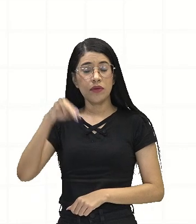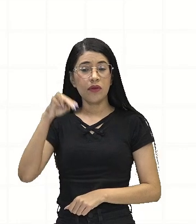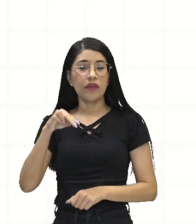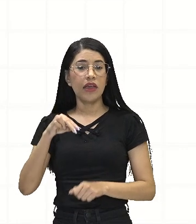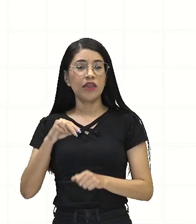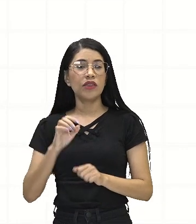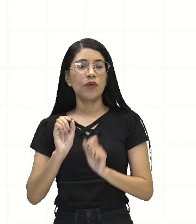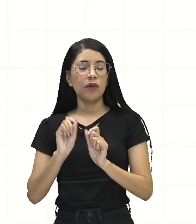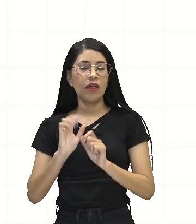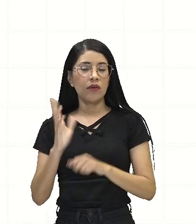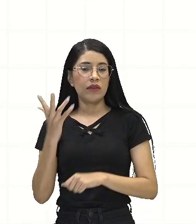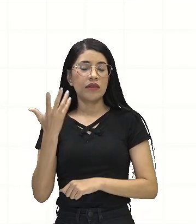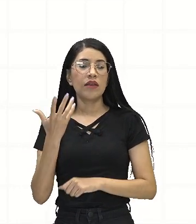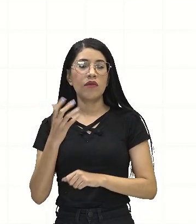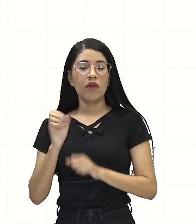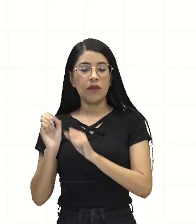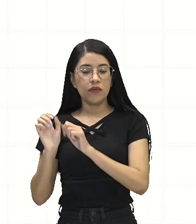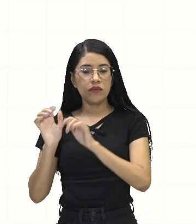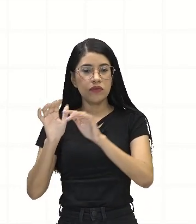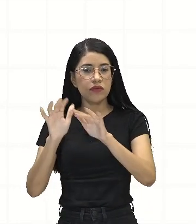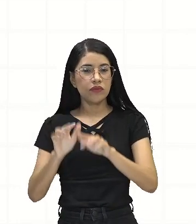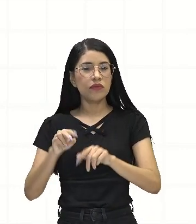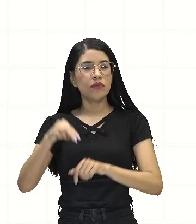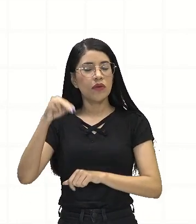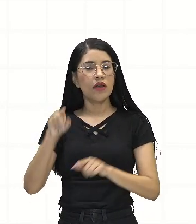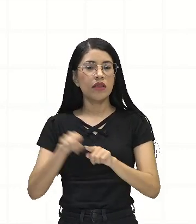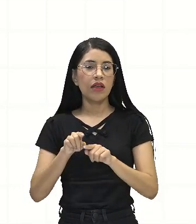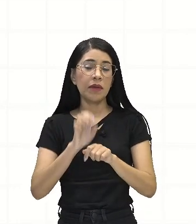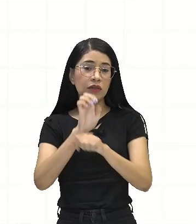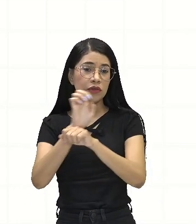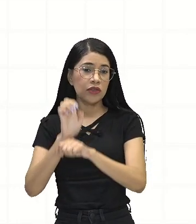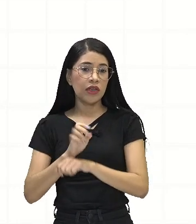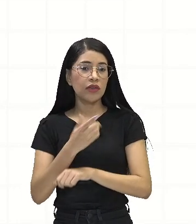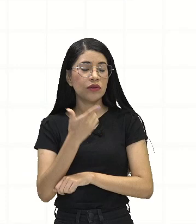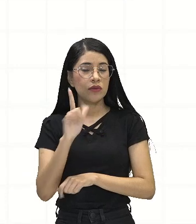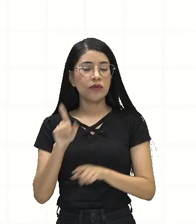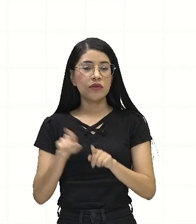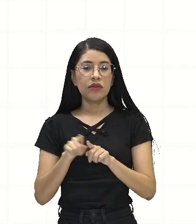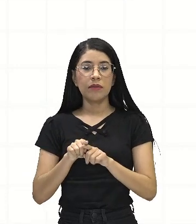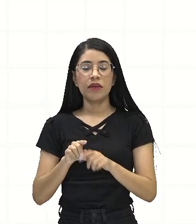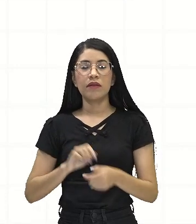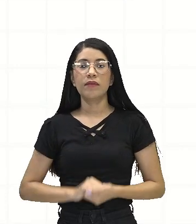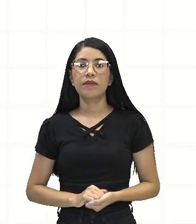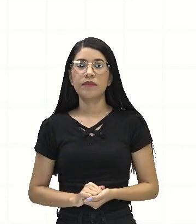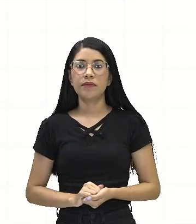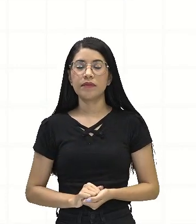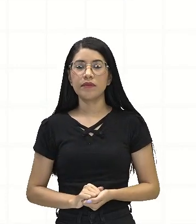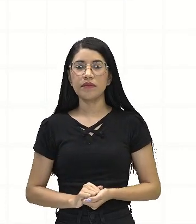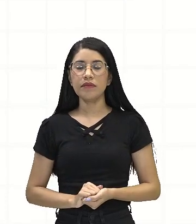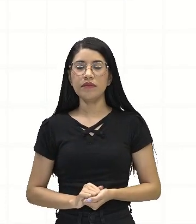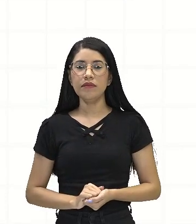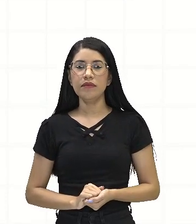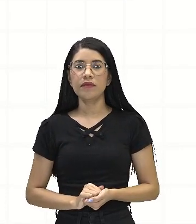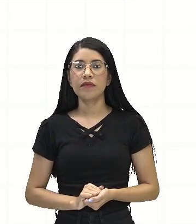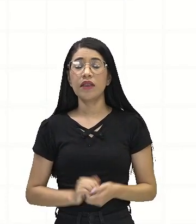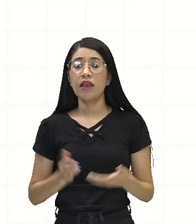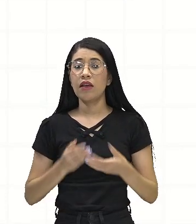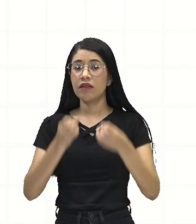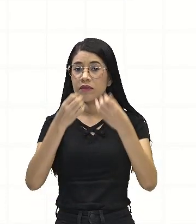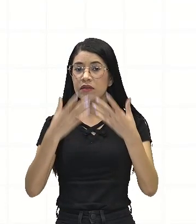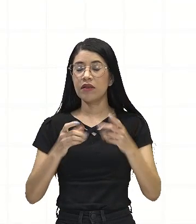dessas regiões de outros estados, de outros territórios, certo? Agora, vamos falar um pouco